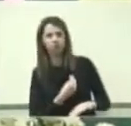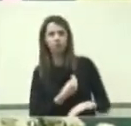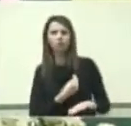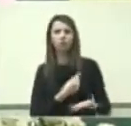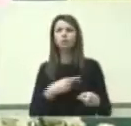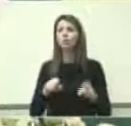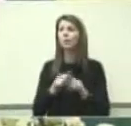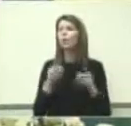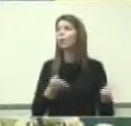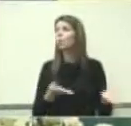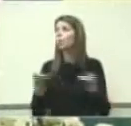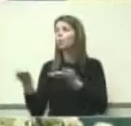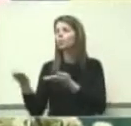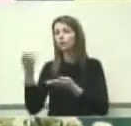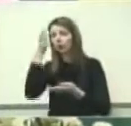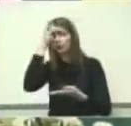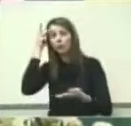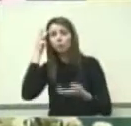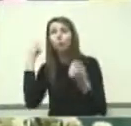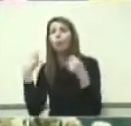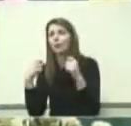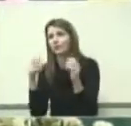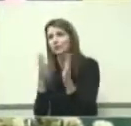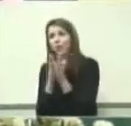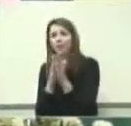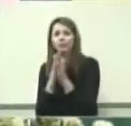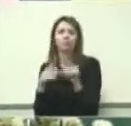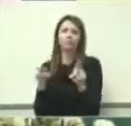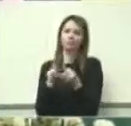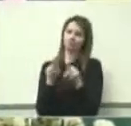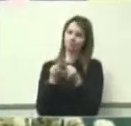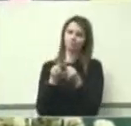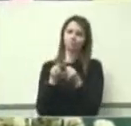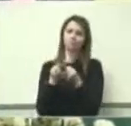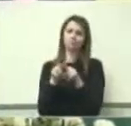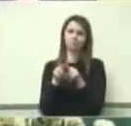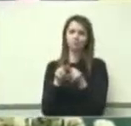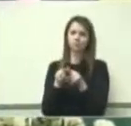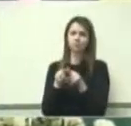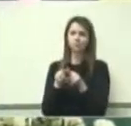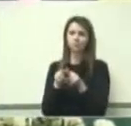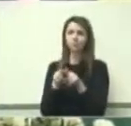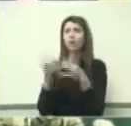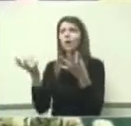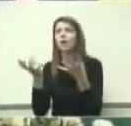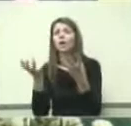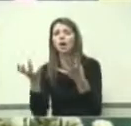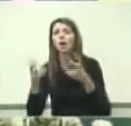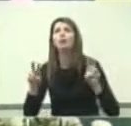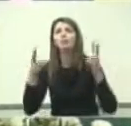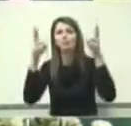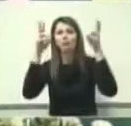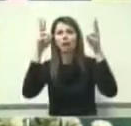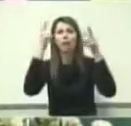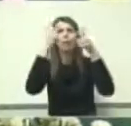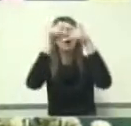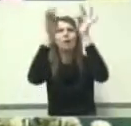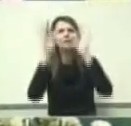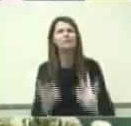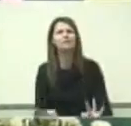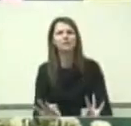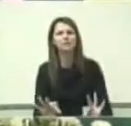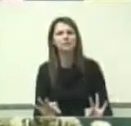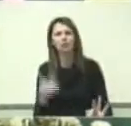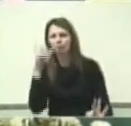eu quero convidar os irmãos que precisam de uma oração intercessória que quer vencer as tempestades da vida